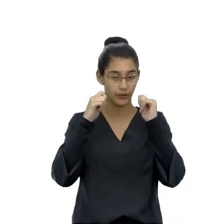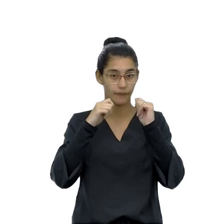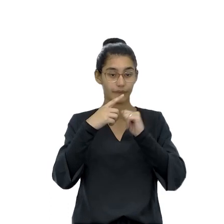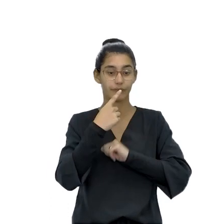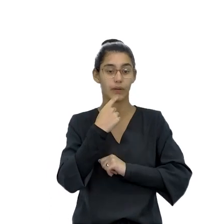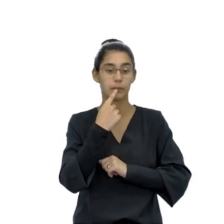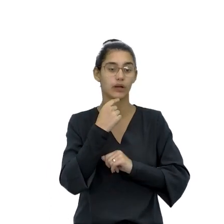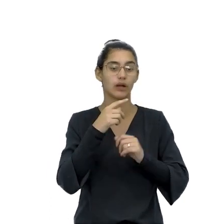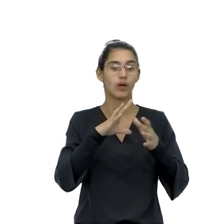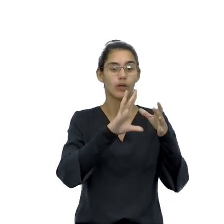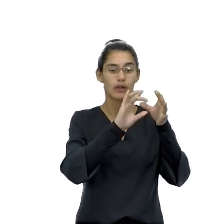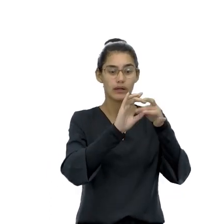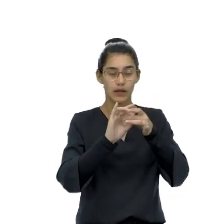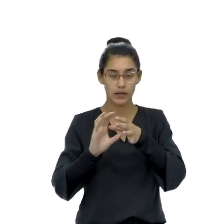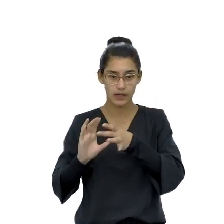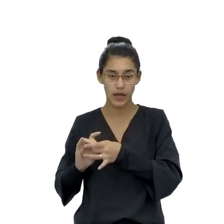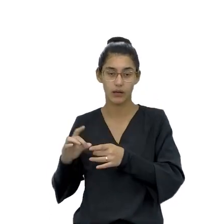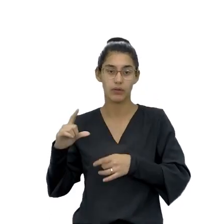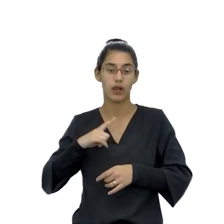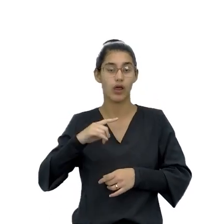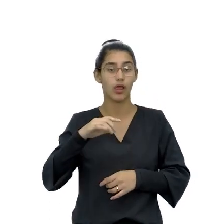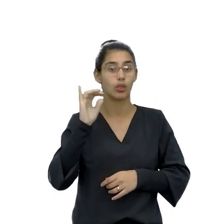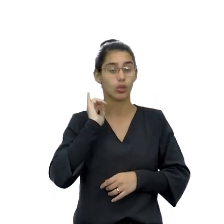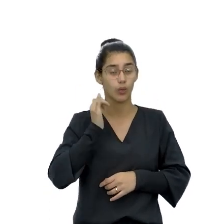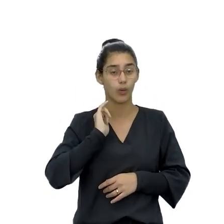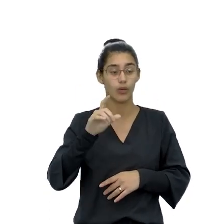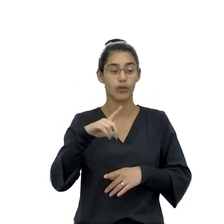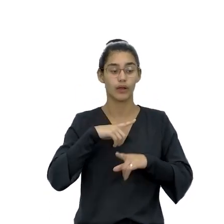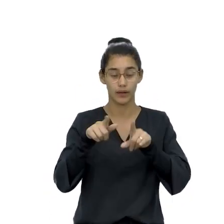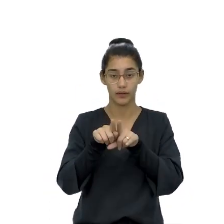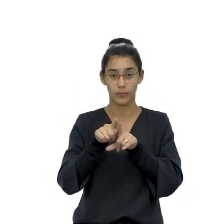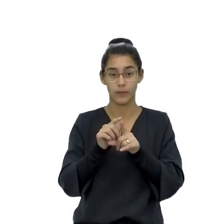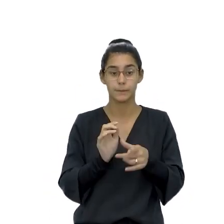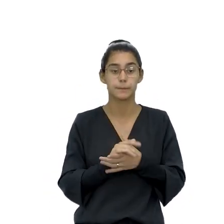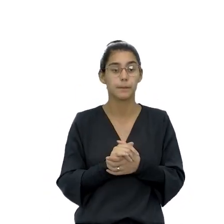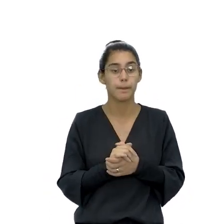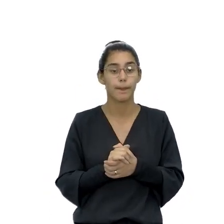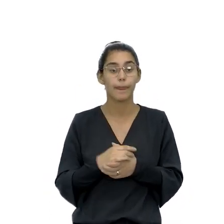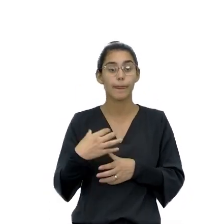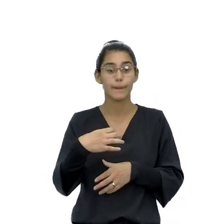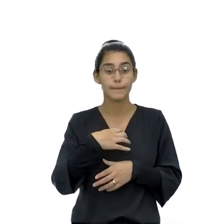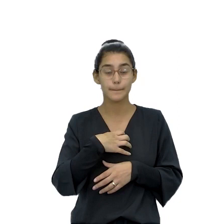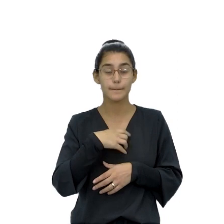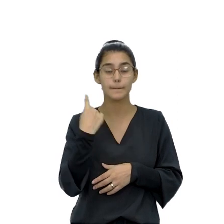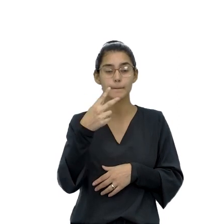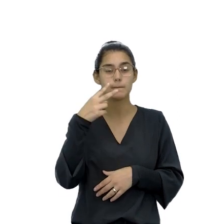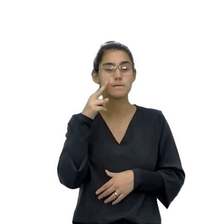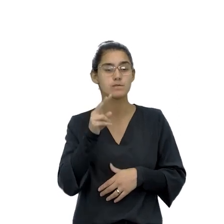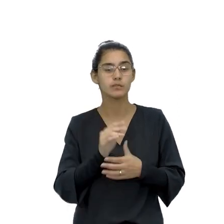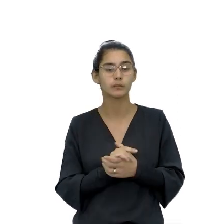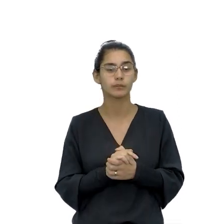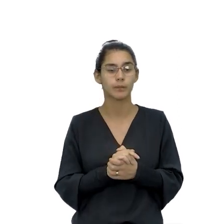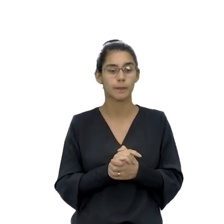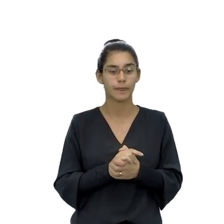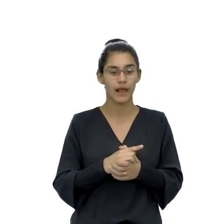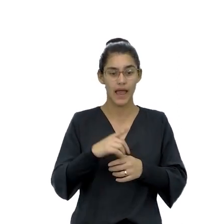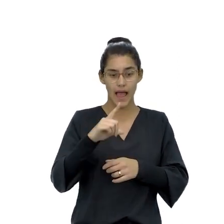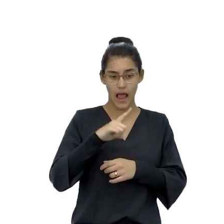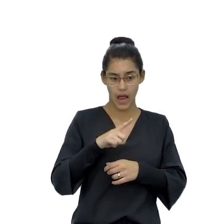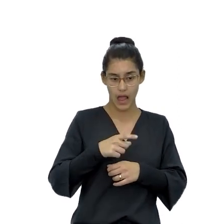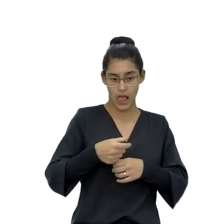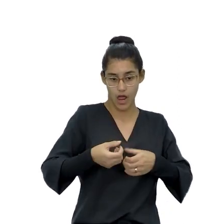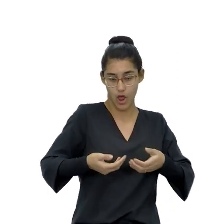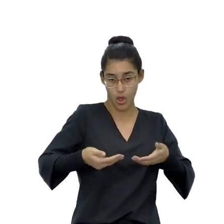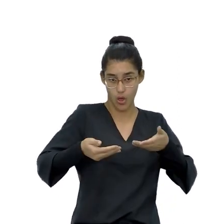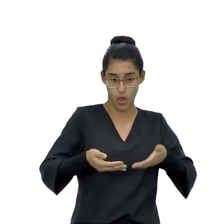ela é contextualizada a partir desse conto. E ali, na questão B, nós vemos, além da sopa, ela tinha uma caixinha